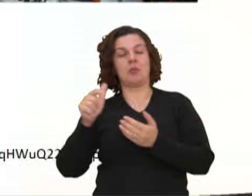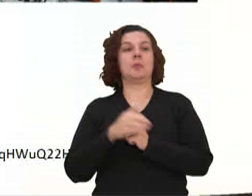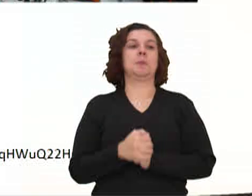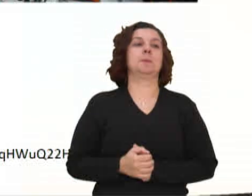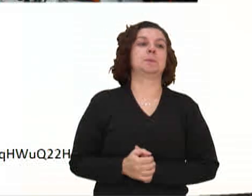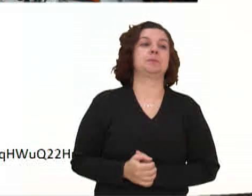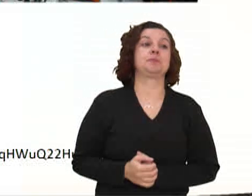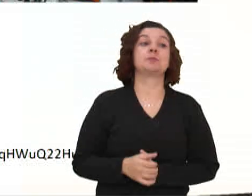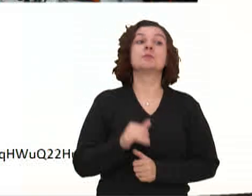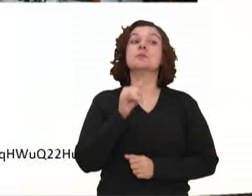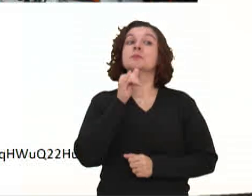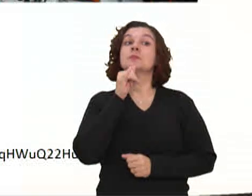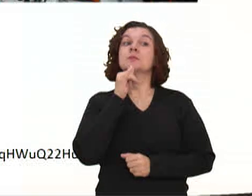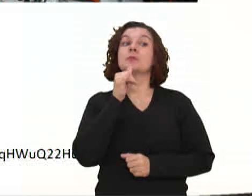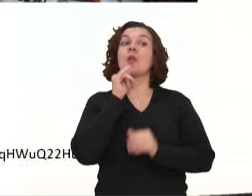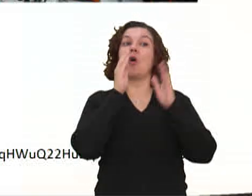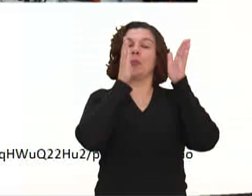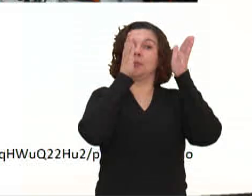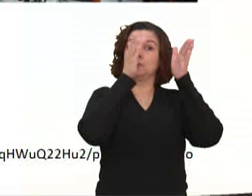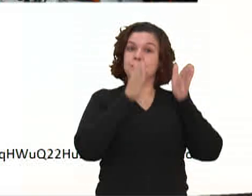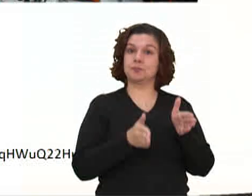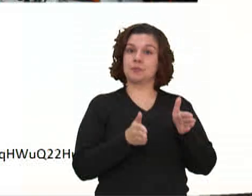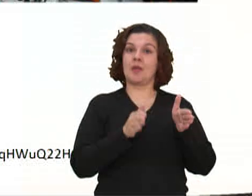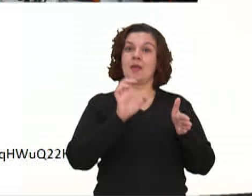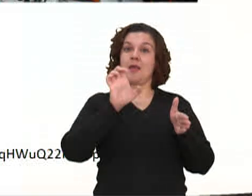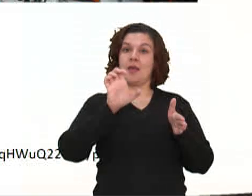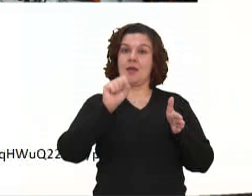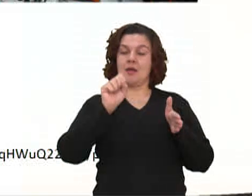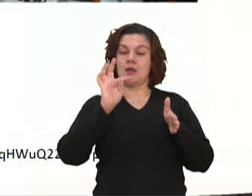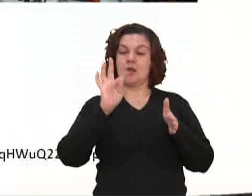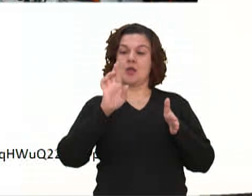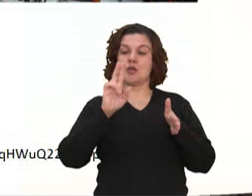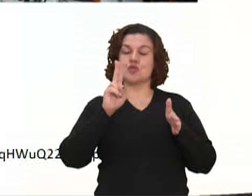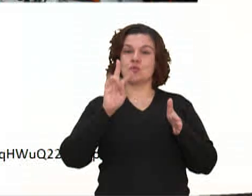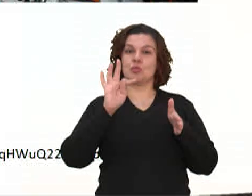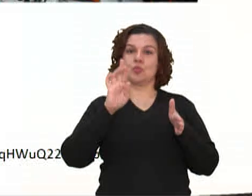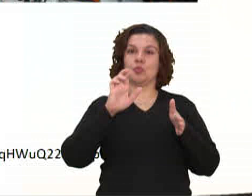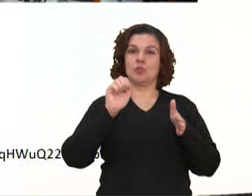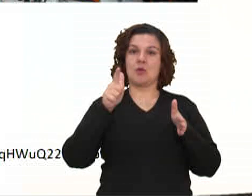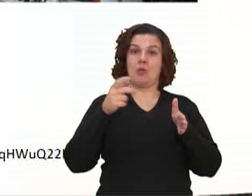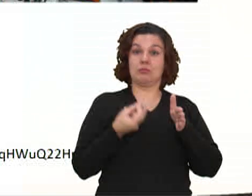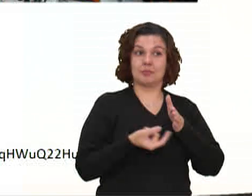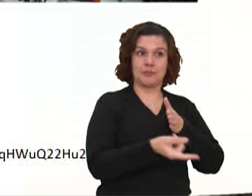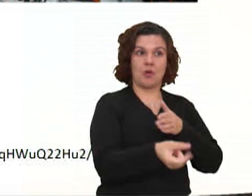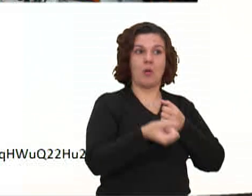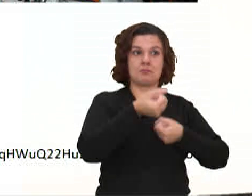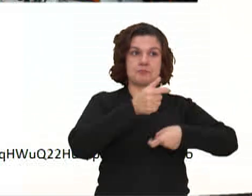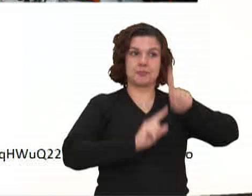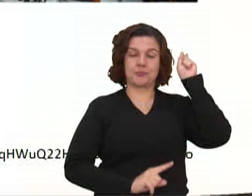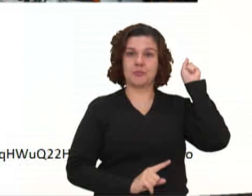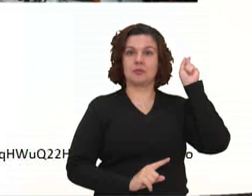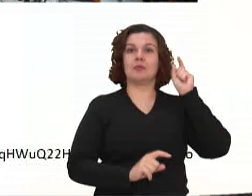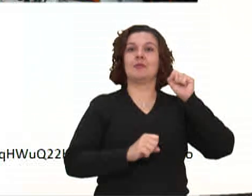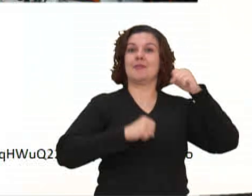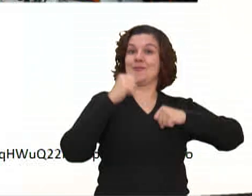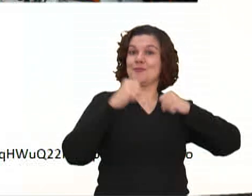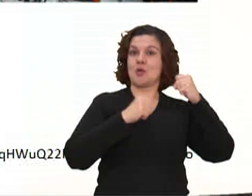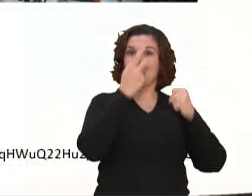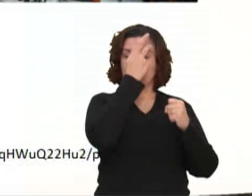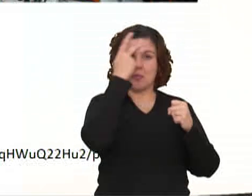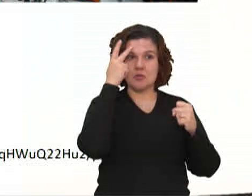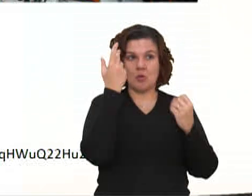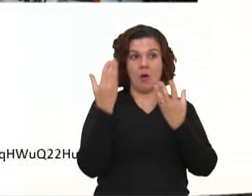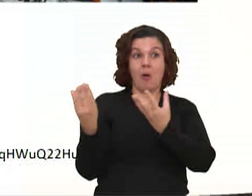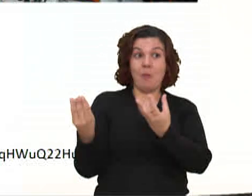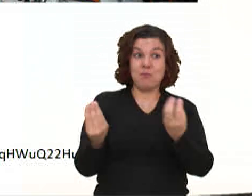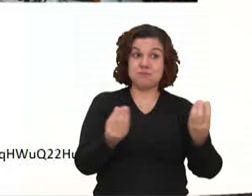Exemplo aqui de desemprego estrutural. Lá no início, na primeira Revolução Industrial, nós temos o quê? Muita gente